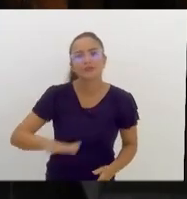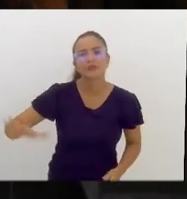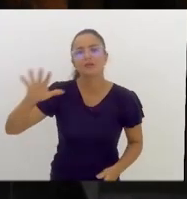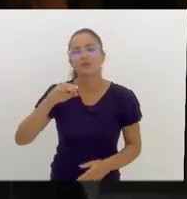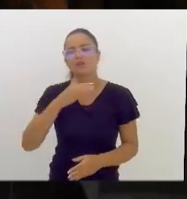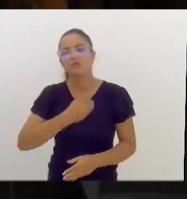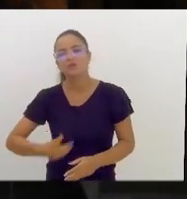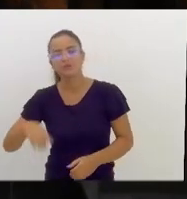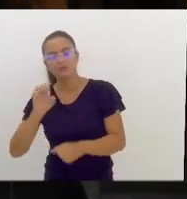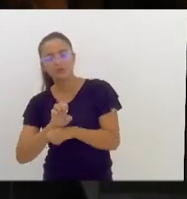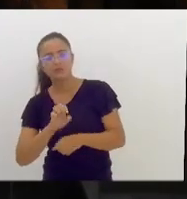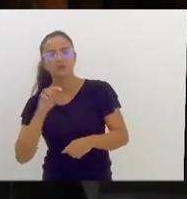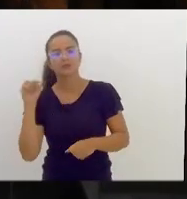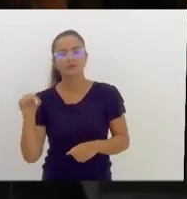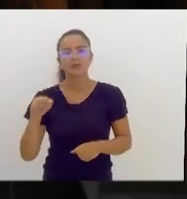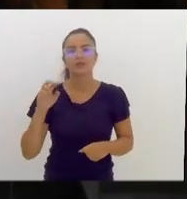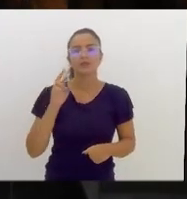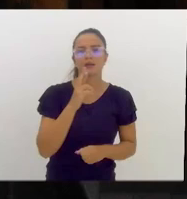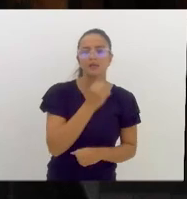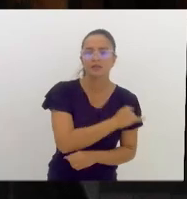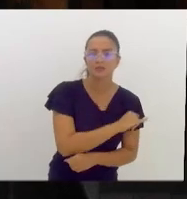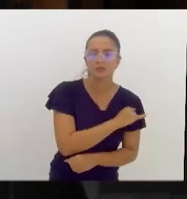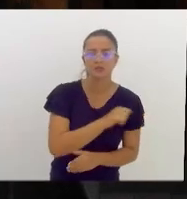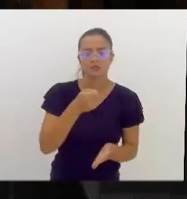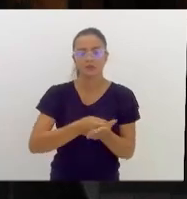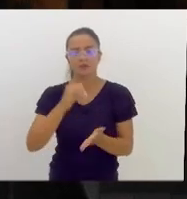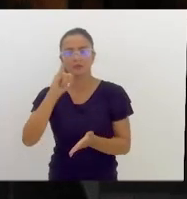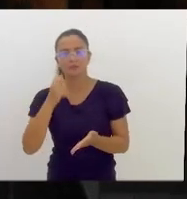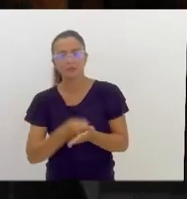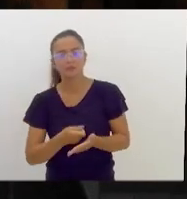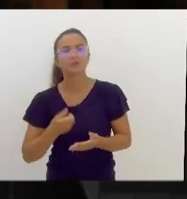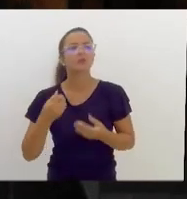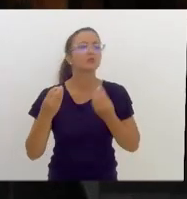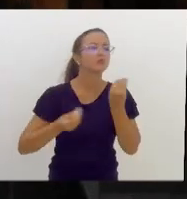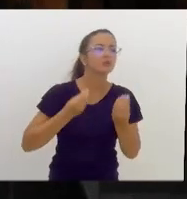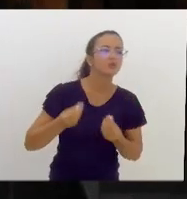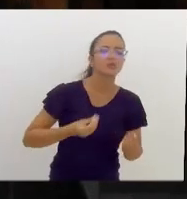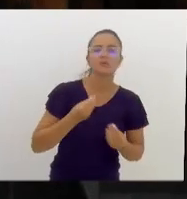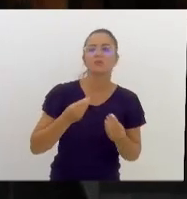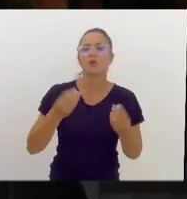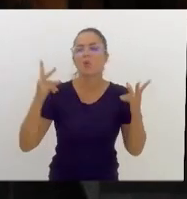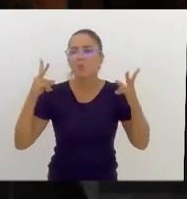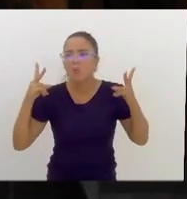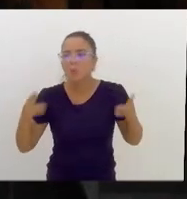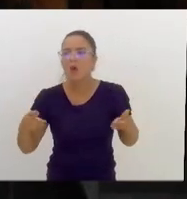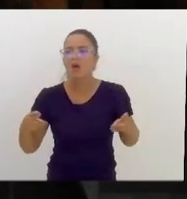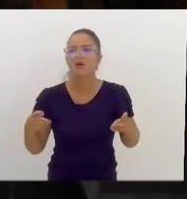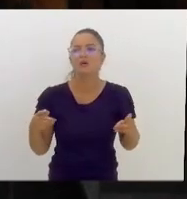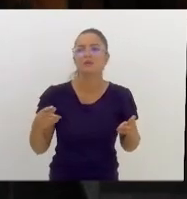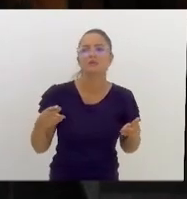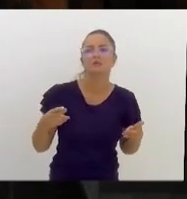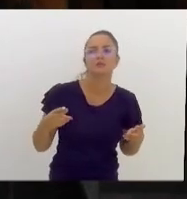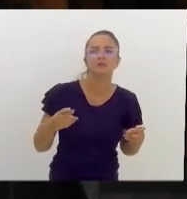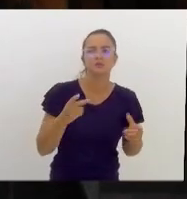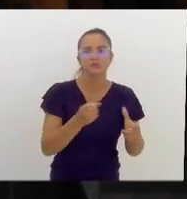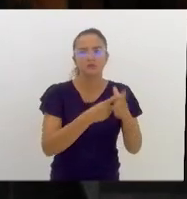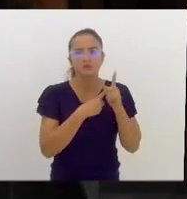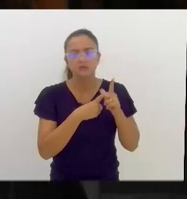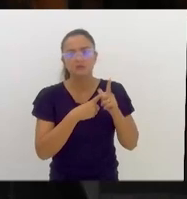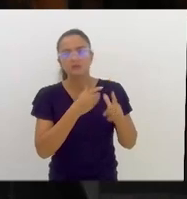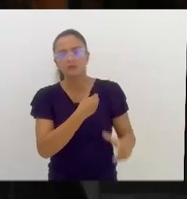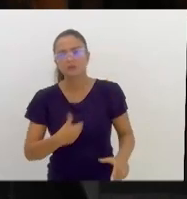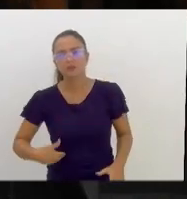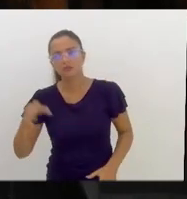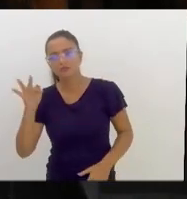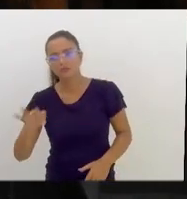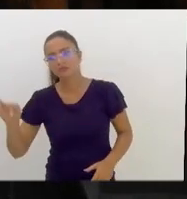Janeiro na decorrência do pagamento desses impostos nunca foi submetido ao mesmo tipo de correção que a dívida do estado do Rio de Janeiro com o governo federal